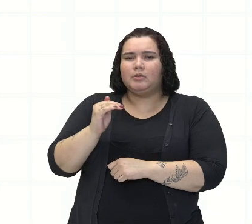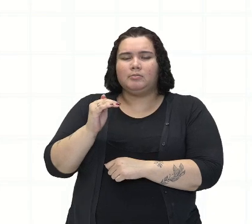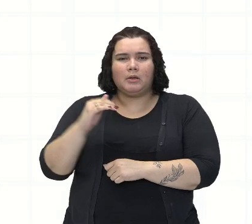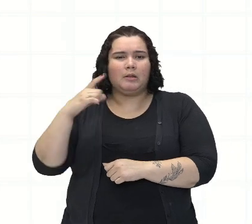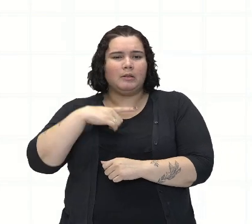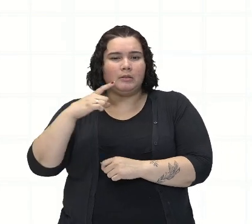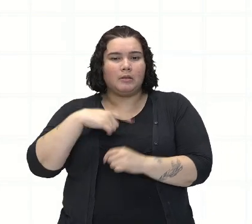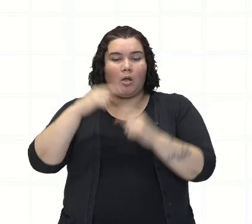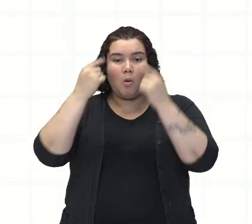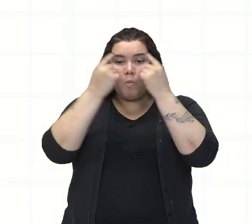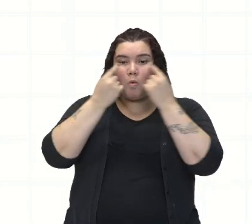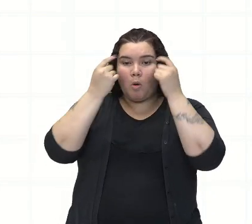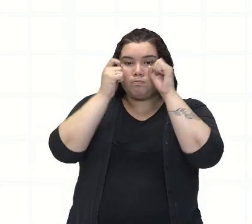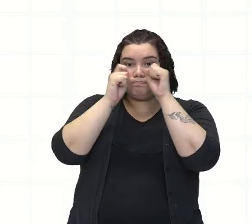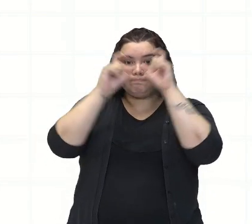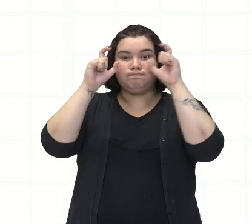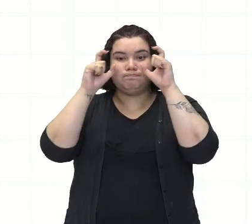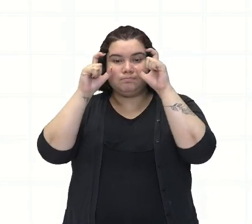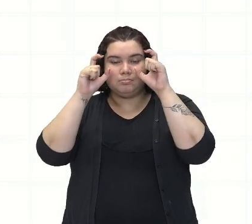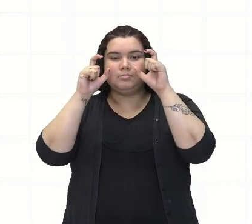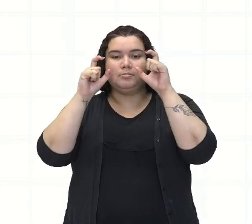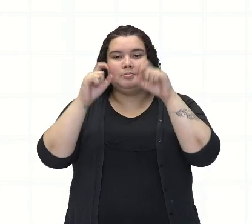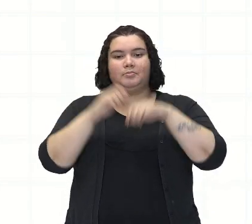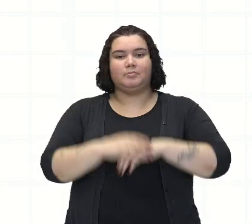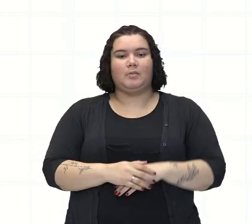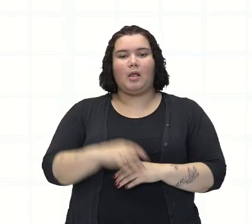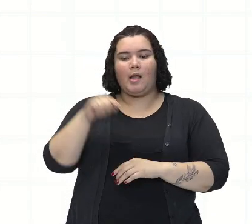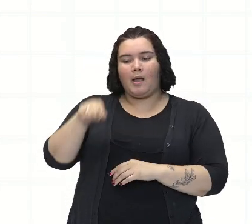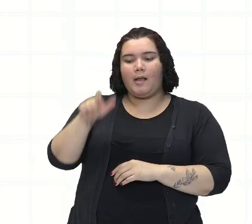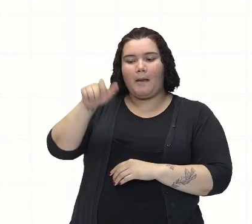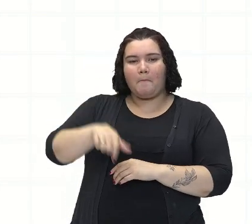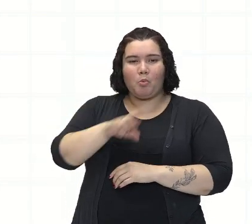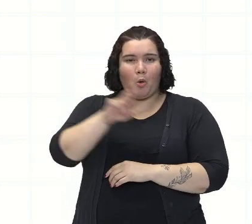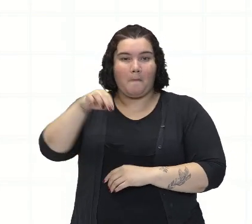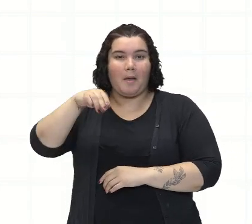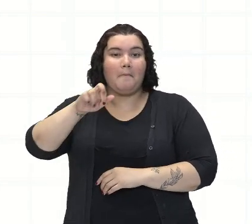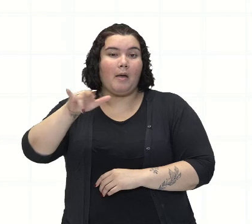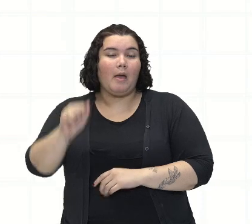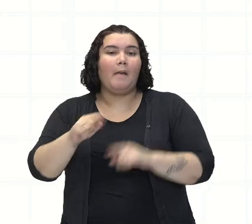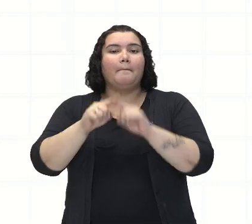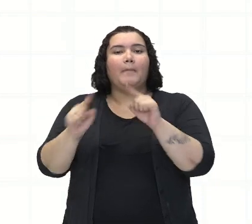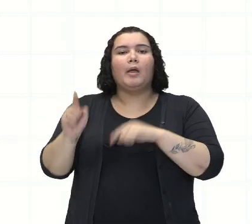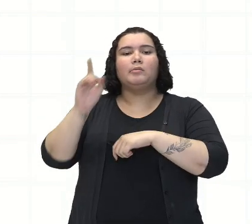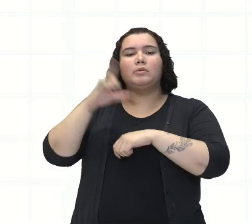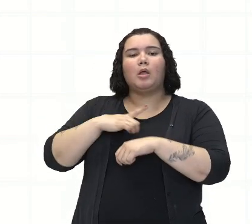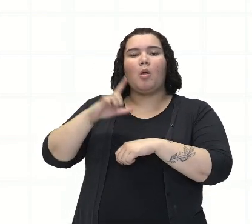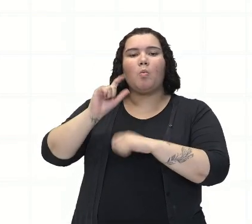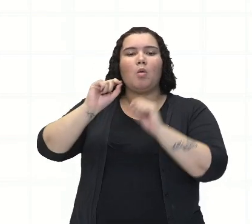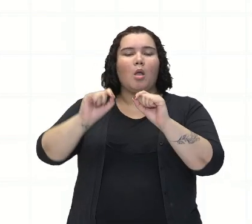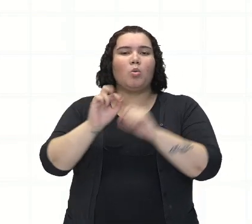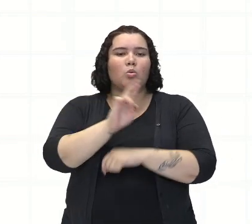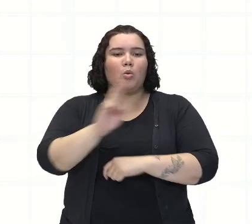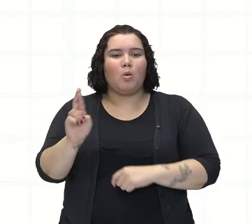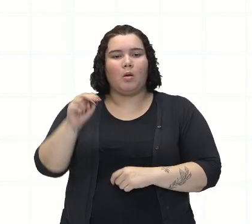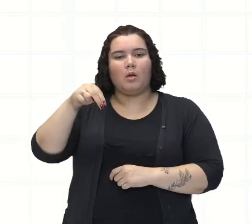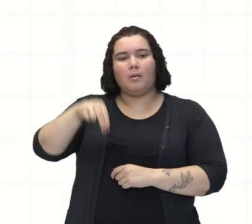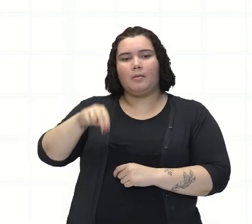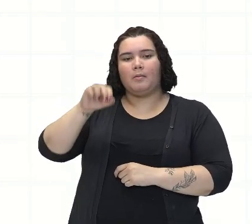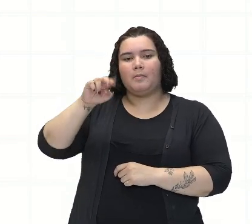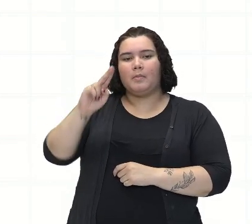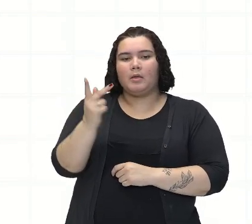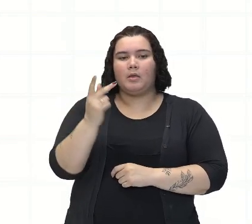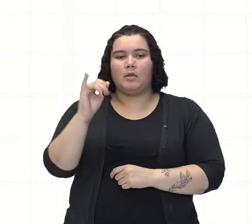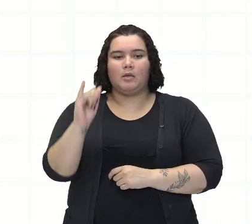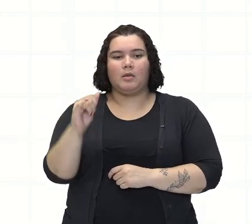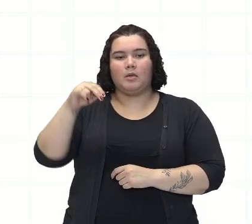cabeçudota e com olhos enormes. Então nós temos a Maria, mas as pessoas não chamam ela de Maria, vão chamar de Nininha, como se fosse uma referência a uma criança pequena,